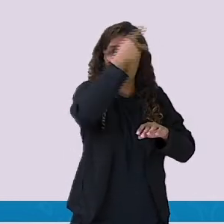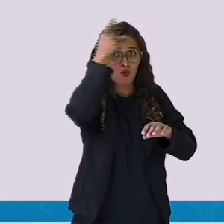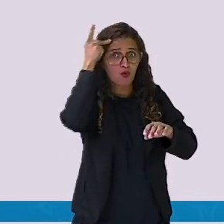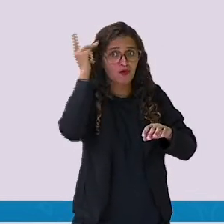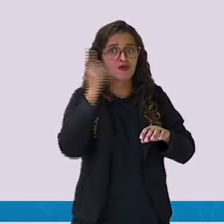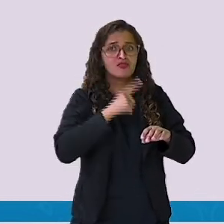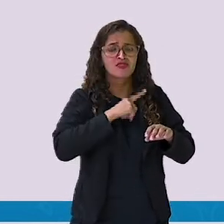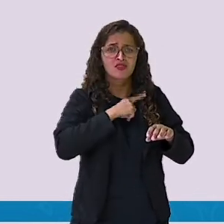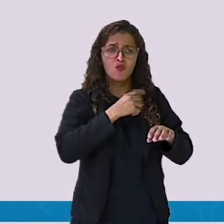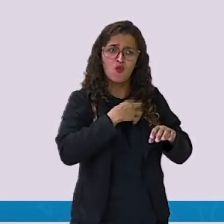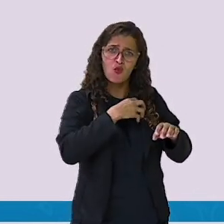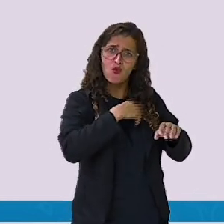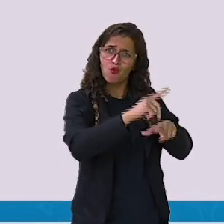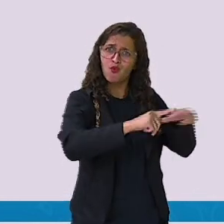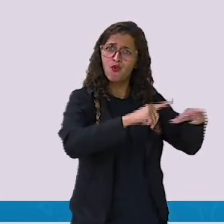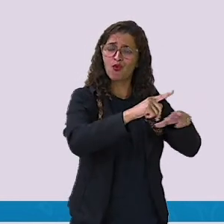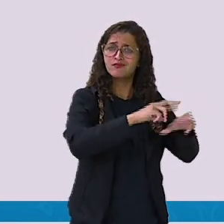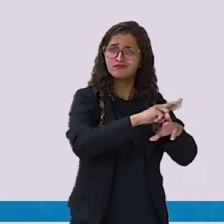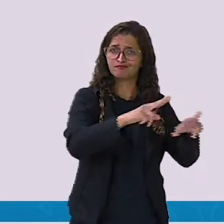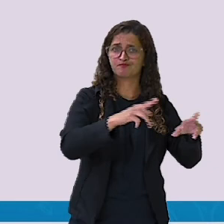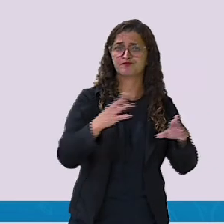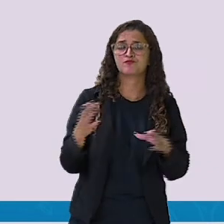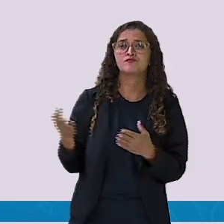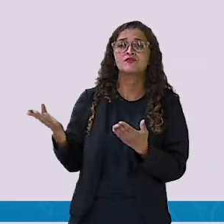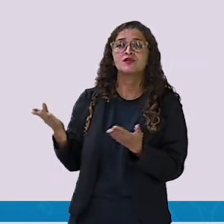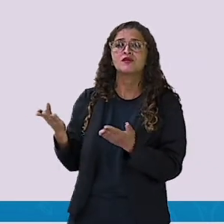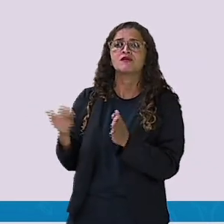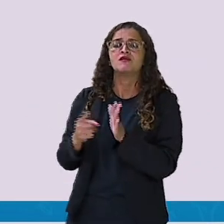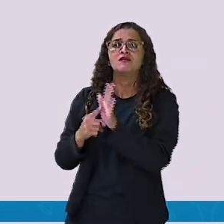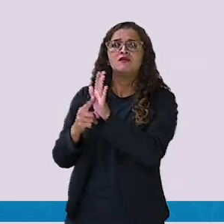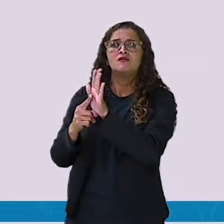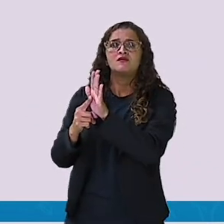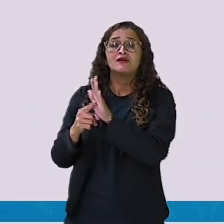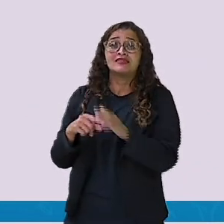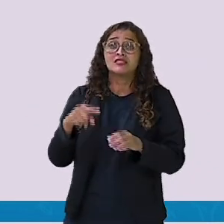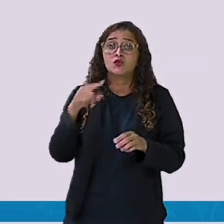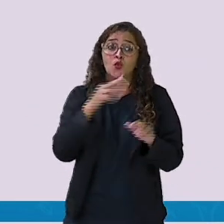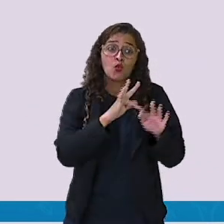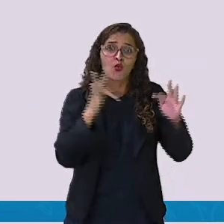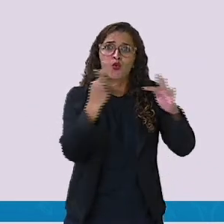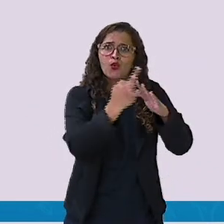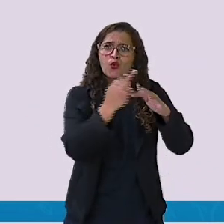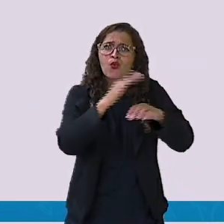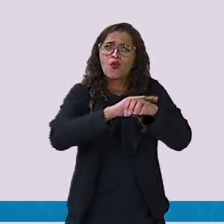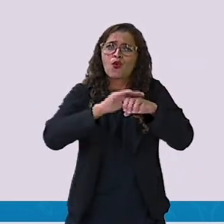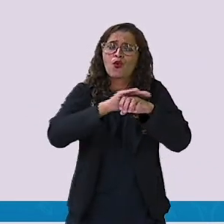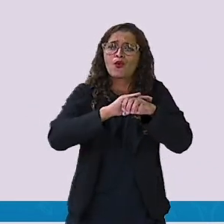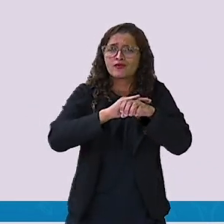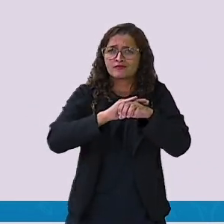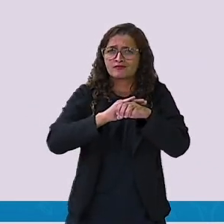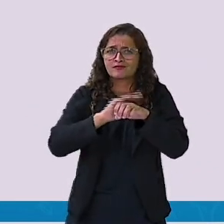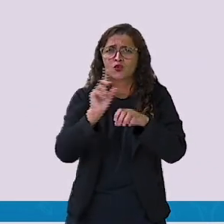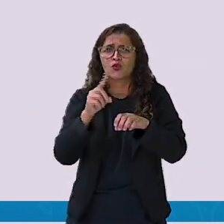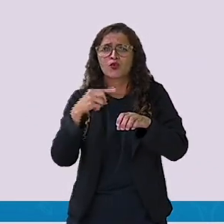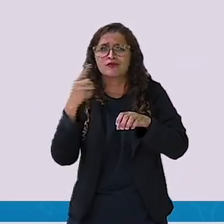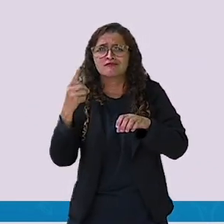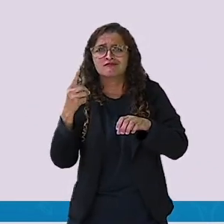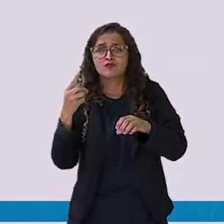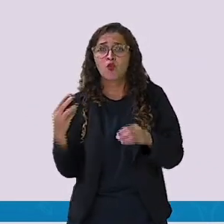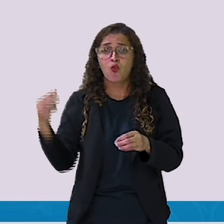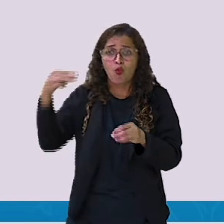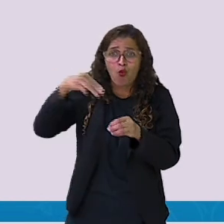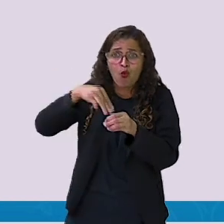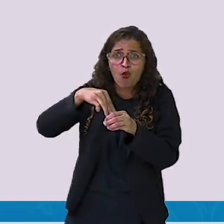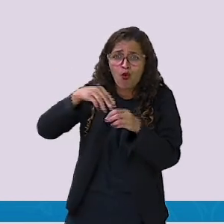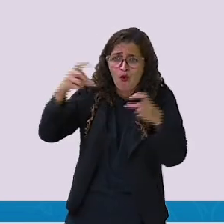aquele trabalho ali, ok? Então vamos lá, converse com sua família e verifique se o município onde